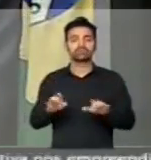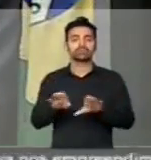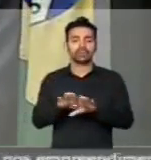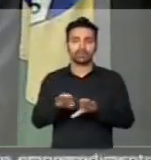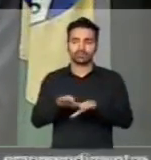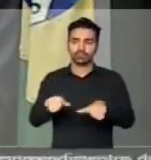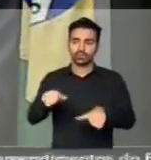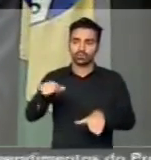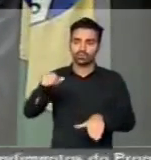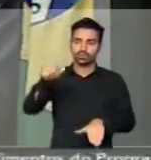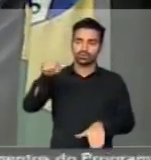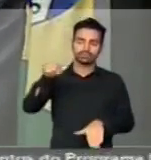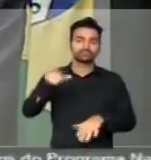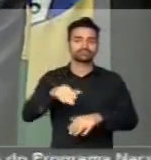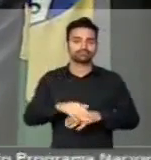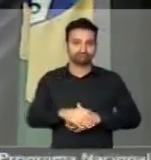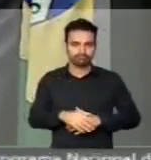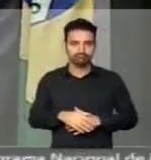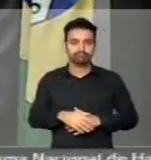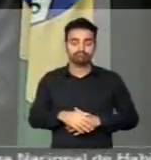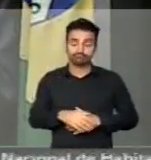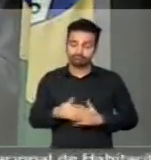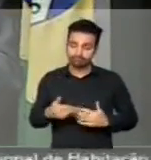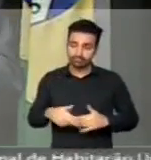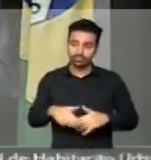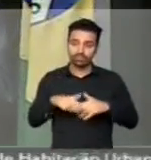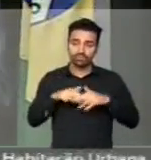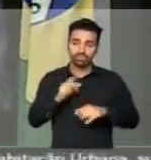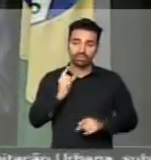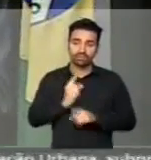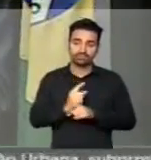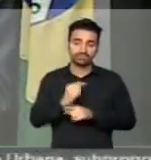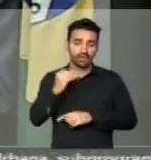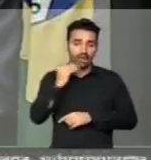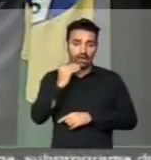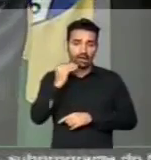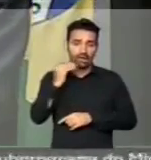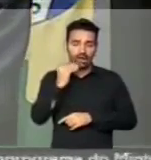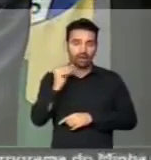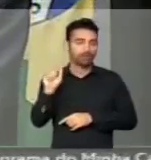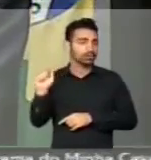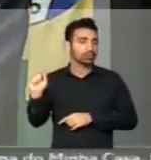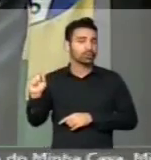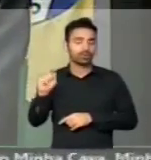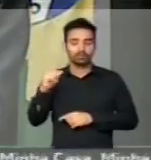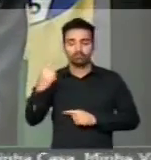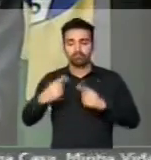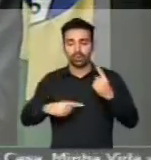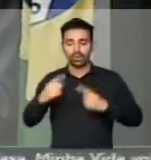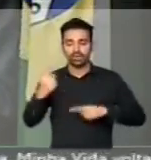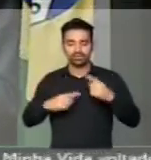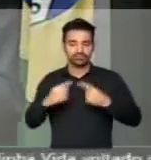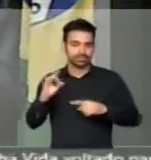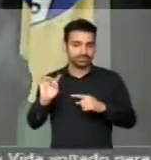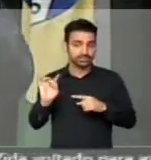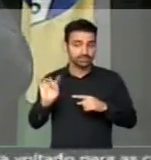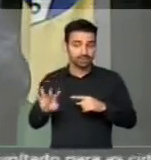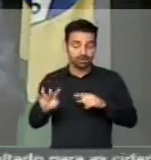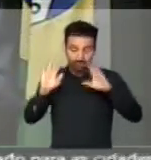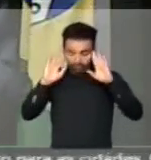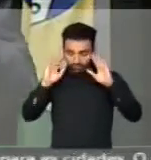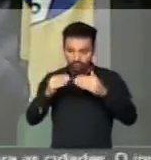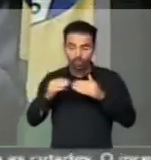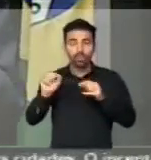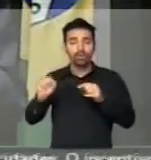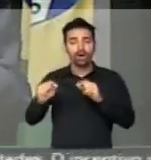desigualdade. Falhou de maneira retumbante a política que se limitou apenas a